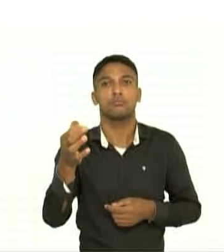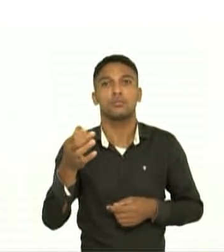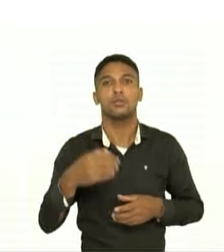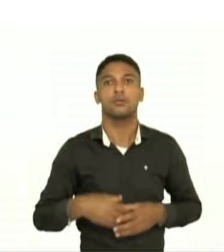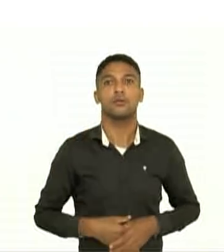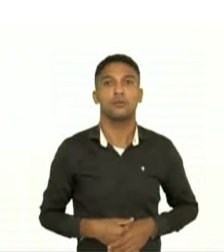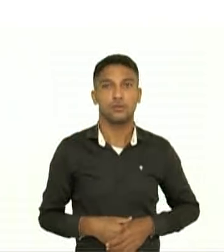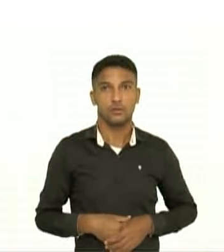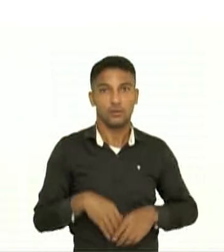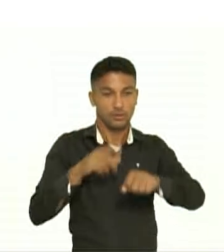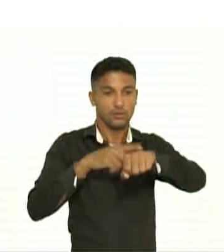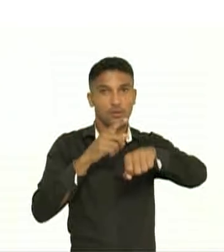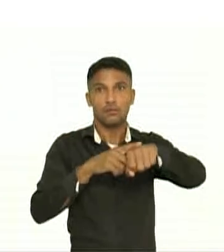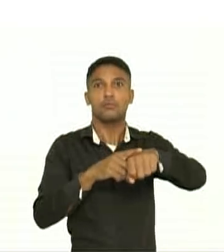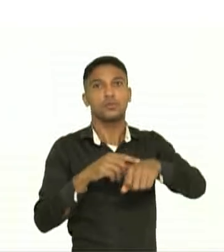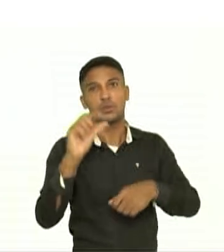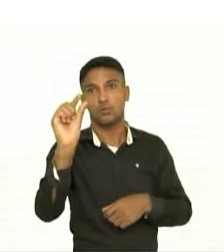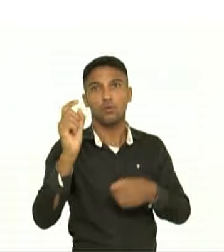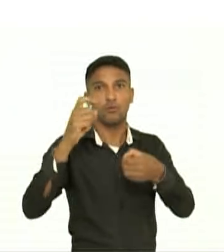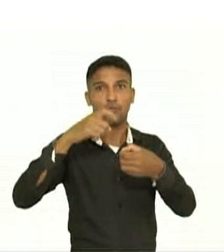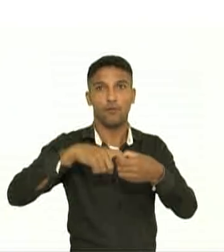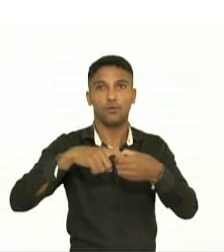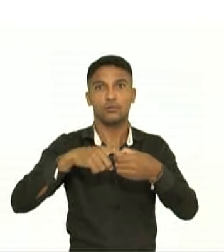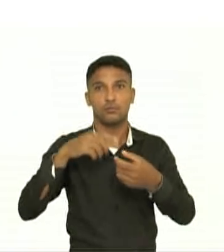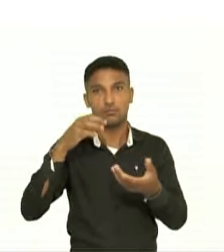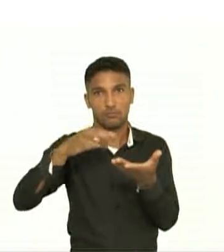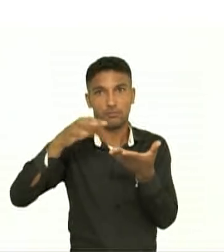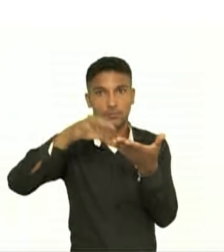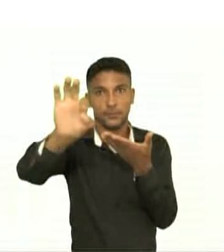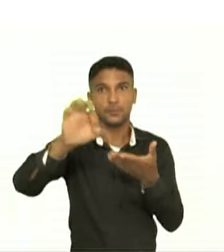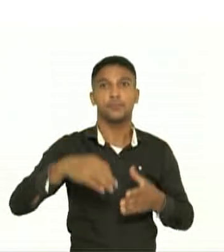Eu vou dar um tempinho para vocês e daqui a pouco a gente responde essa questão.